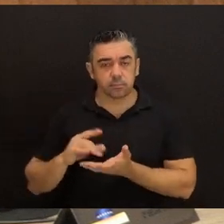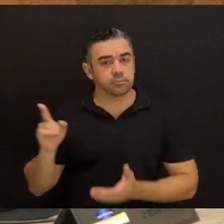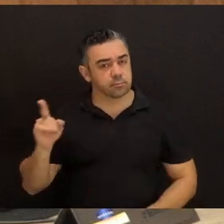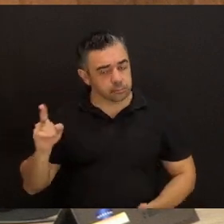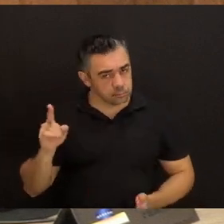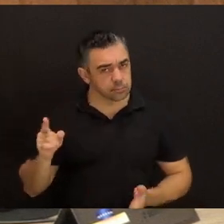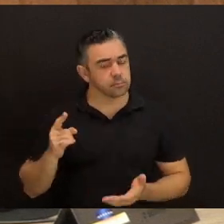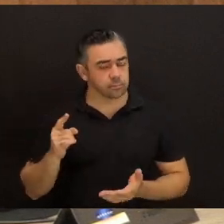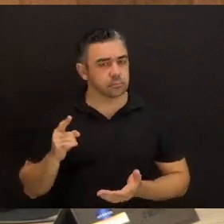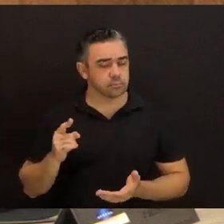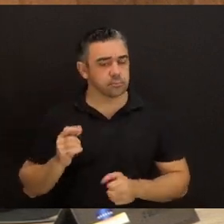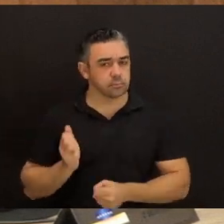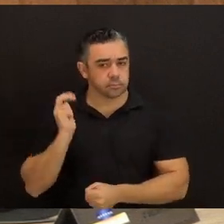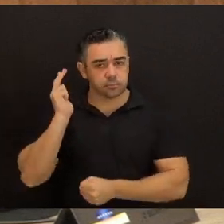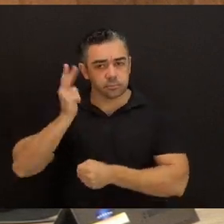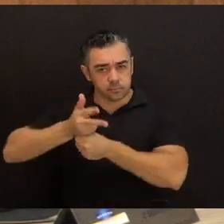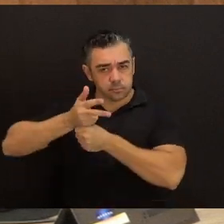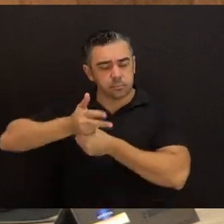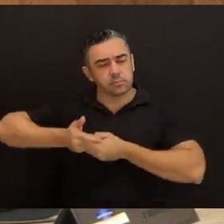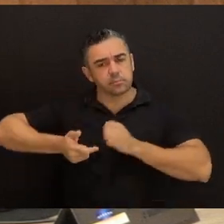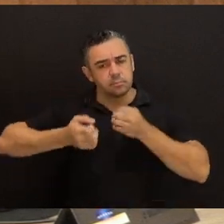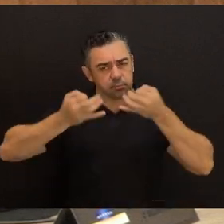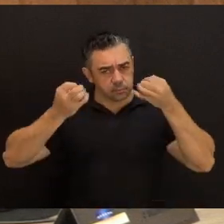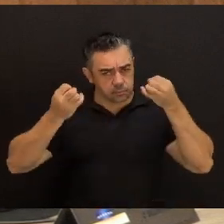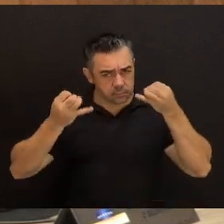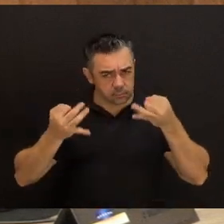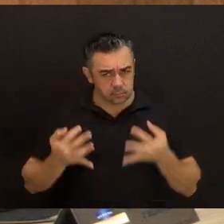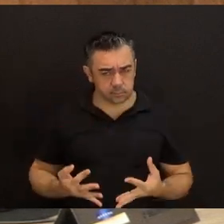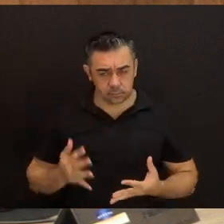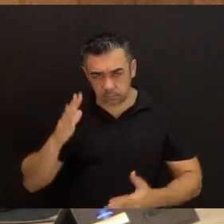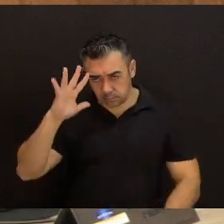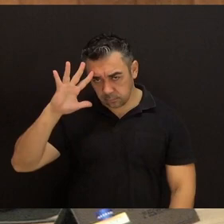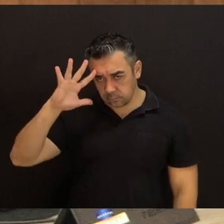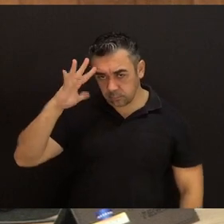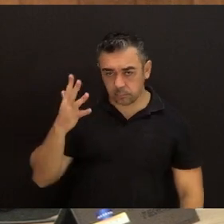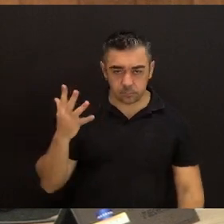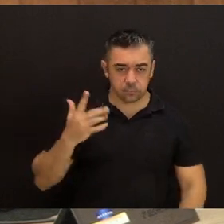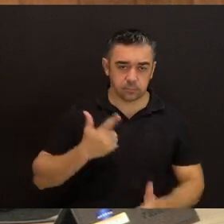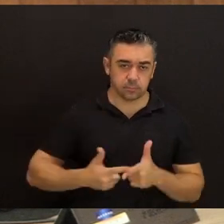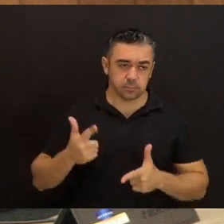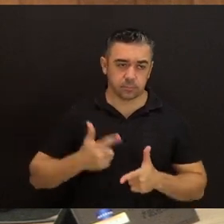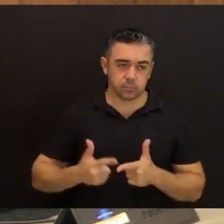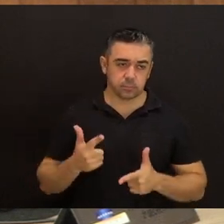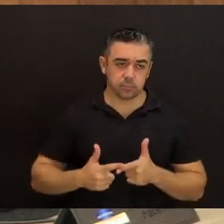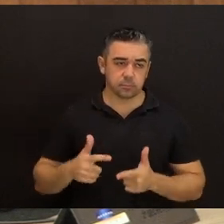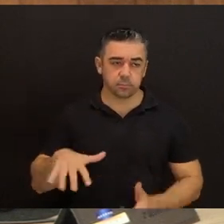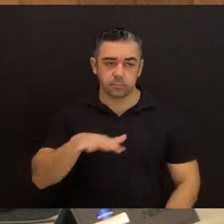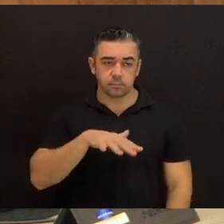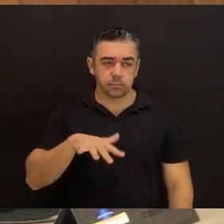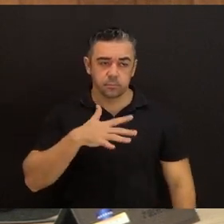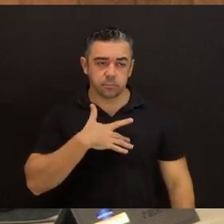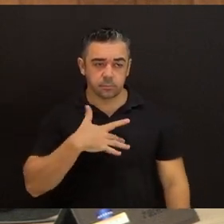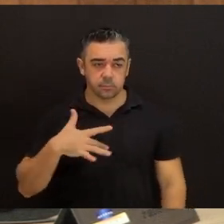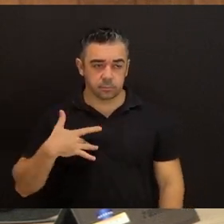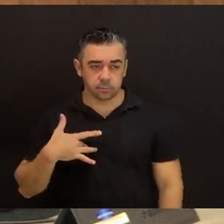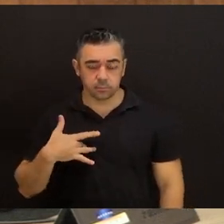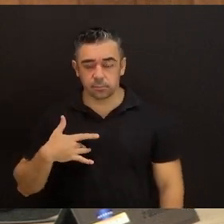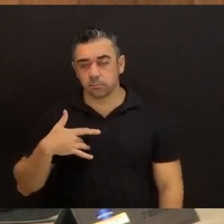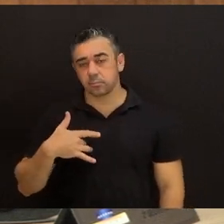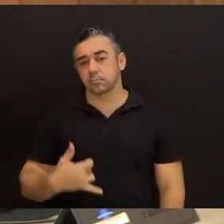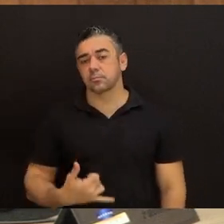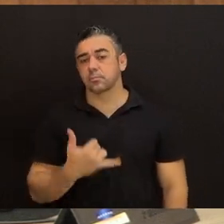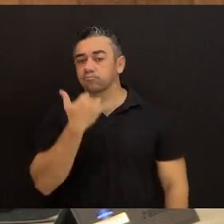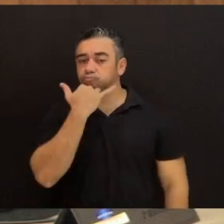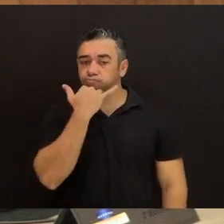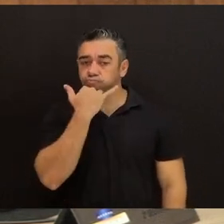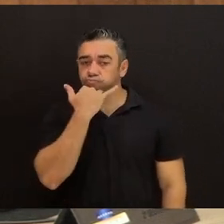matéria exposta que hoje mostrando o caos na saúde Me desculpe se eu tô ofendendo alguém com